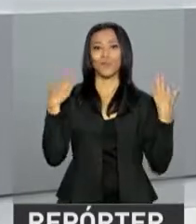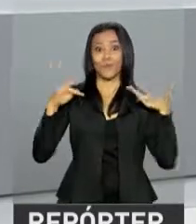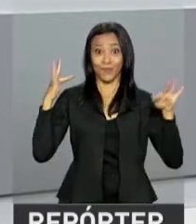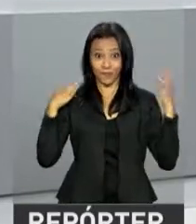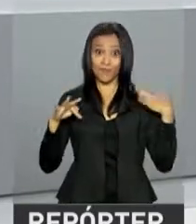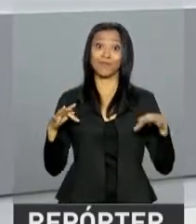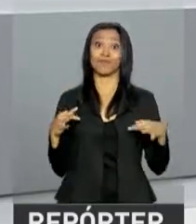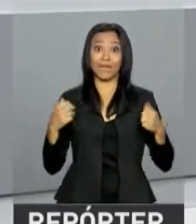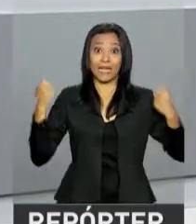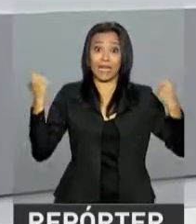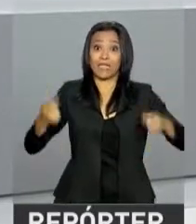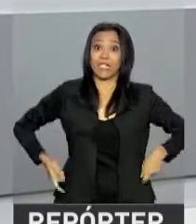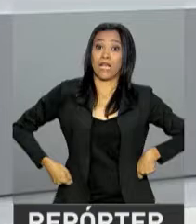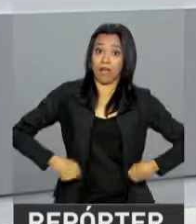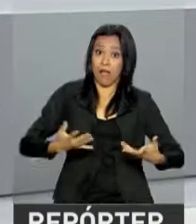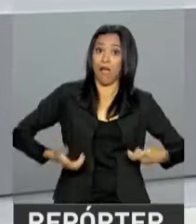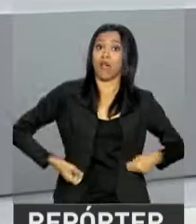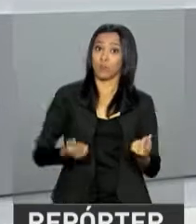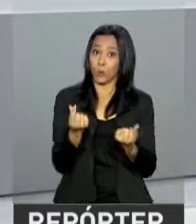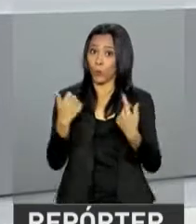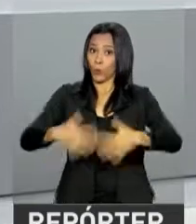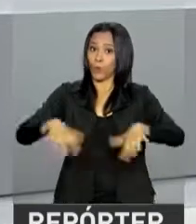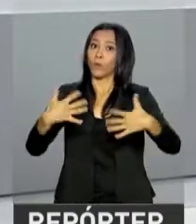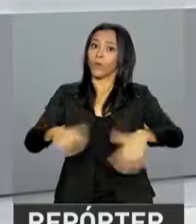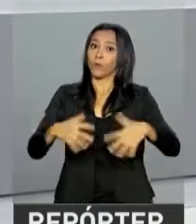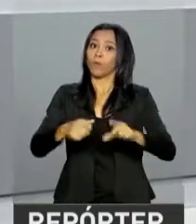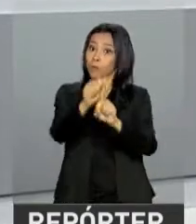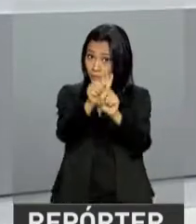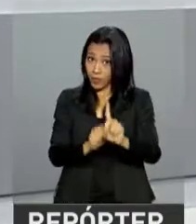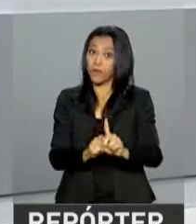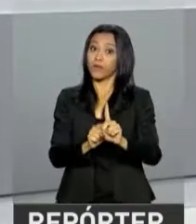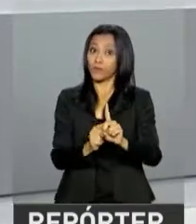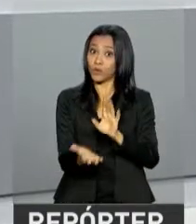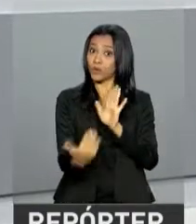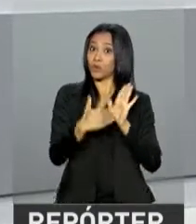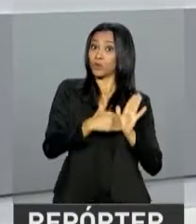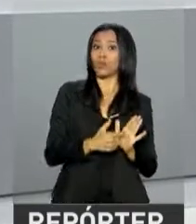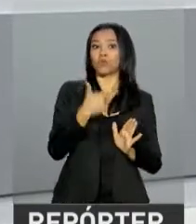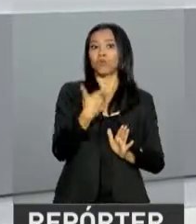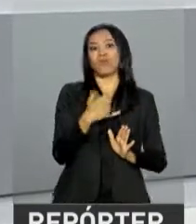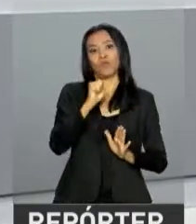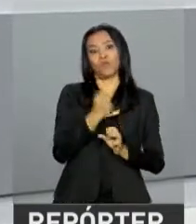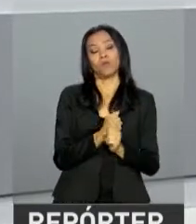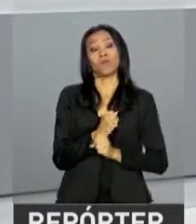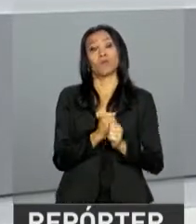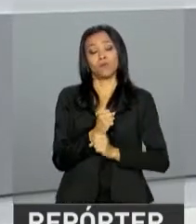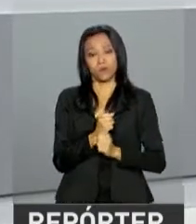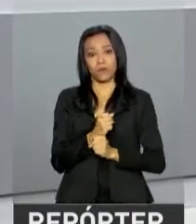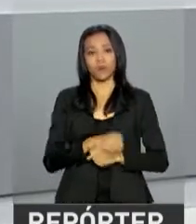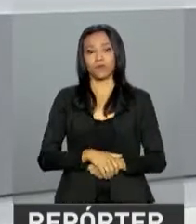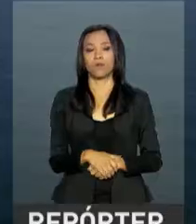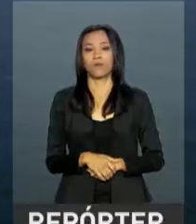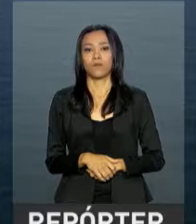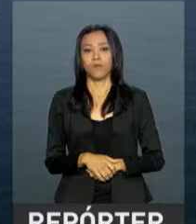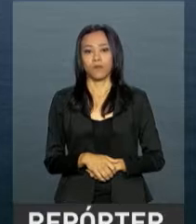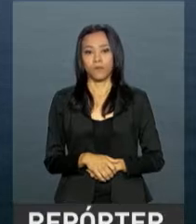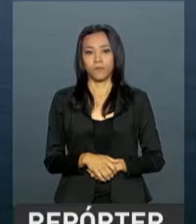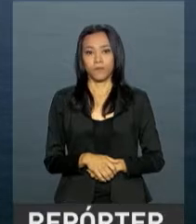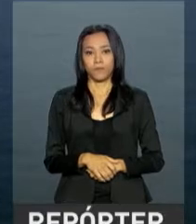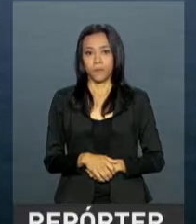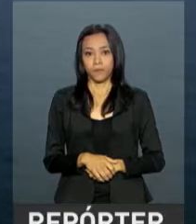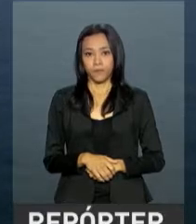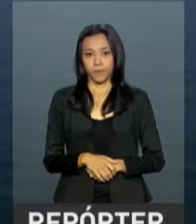maior gasto de visitantes estrangeiros para o mês dos últimos 28 anos.